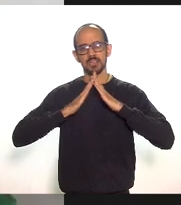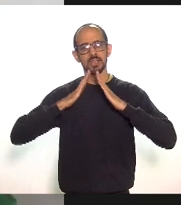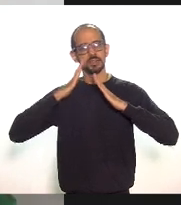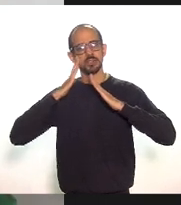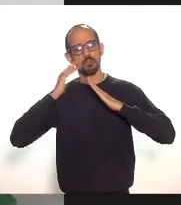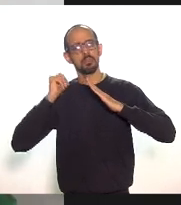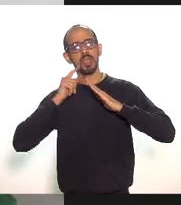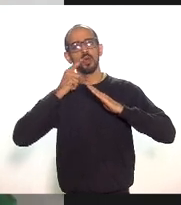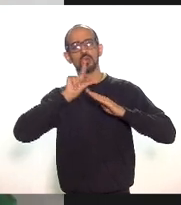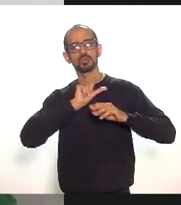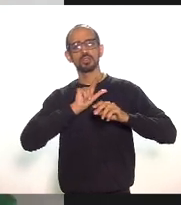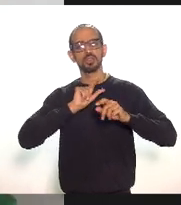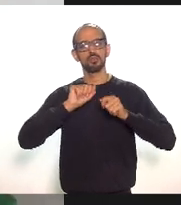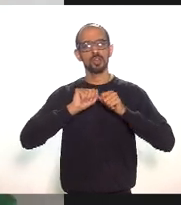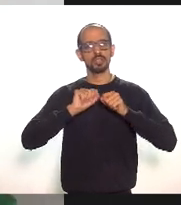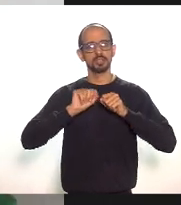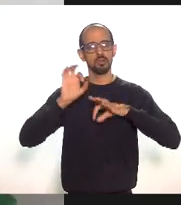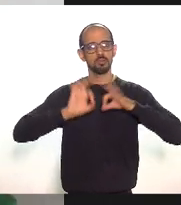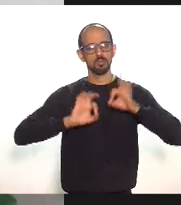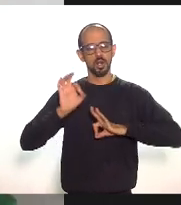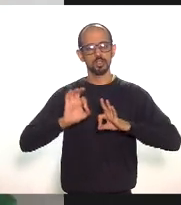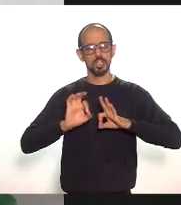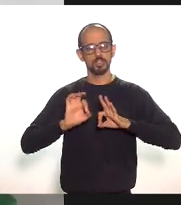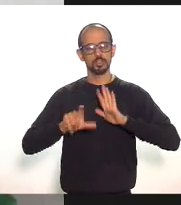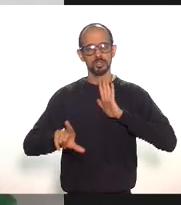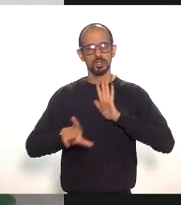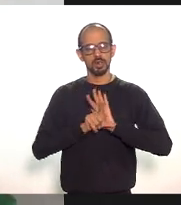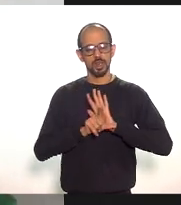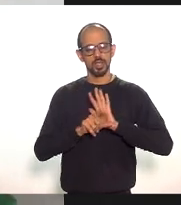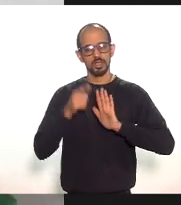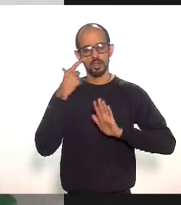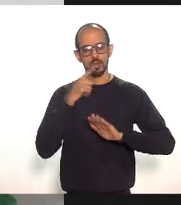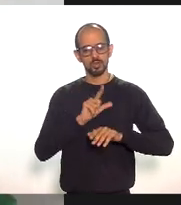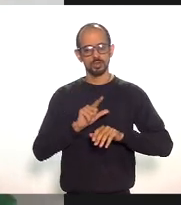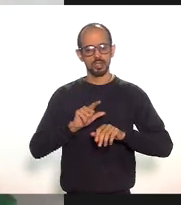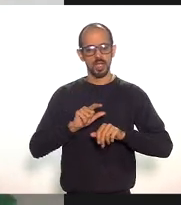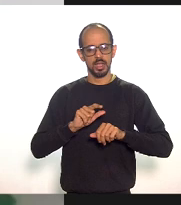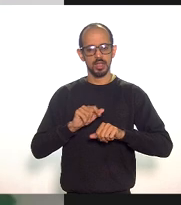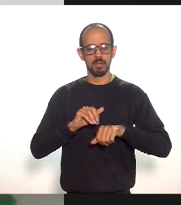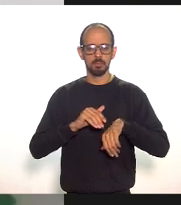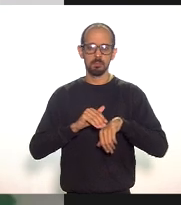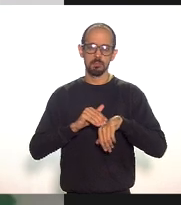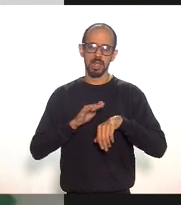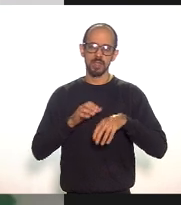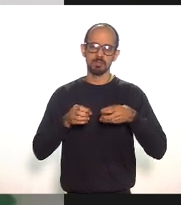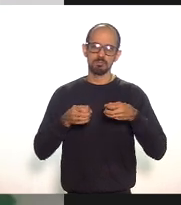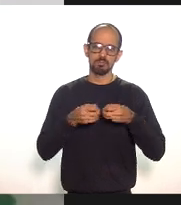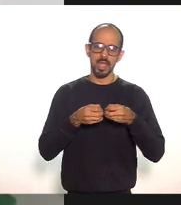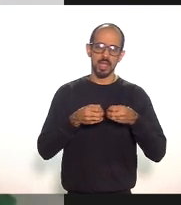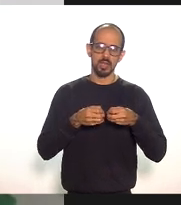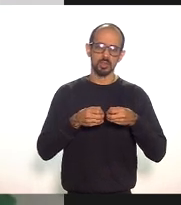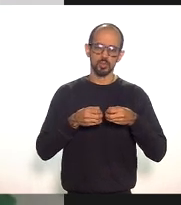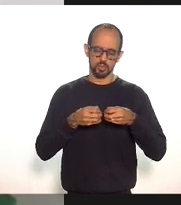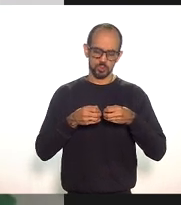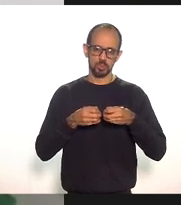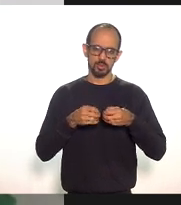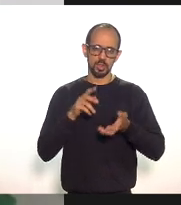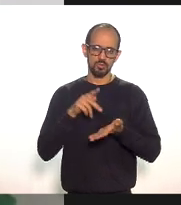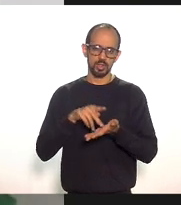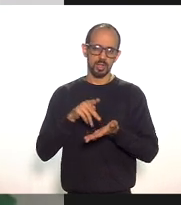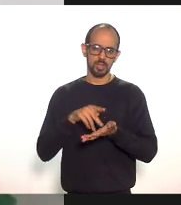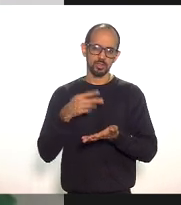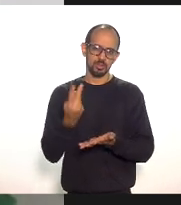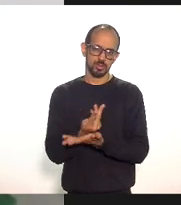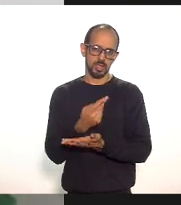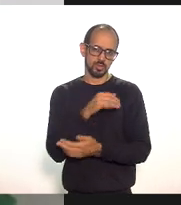de lei que garantam ali um diagnóstico mais aproximado da realidade do nosso Estado. Então, sem